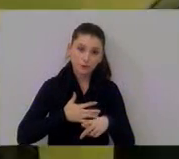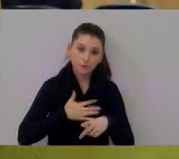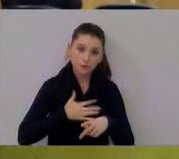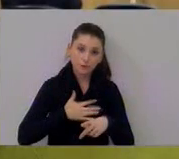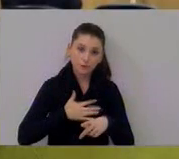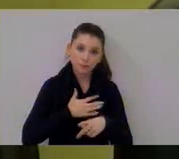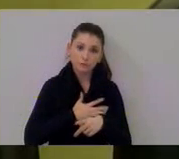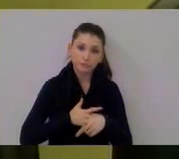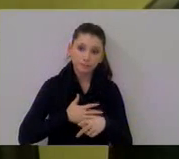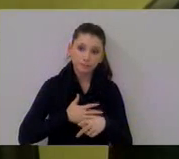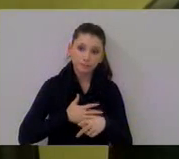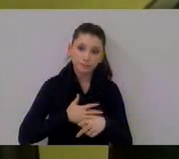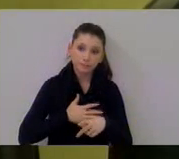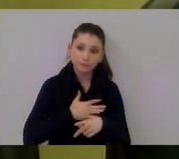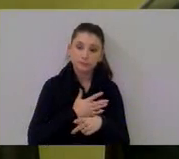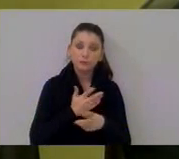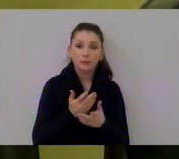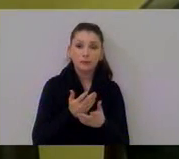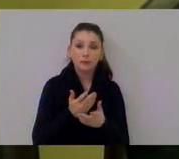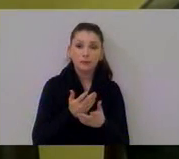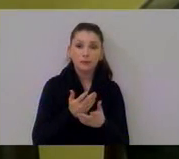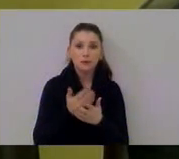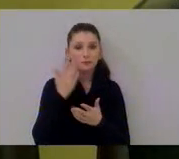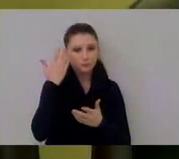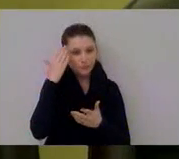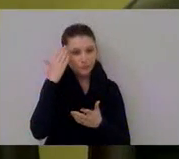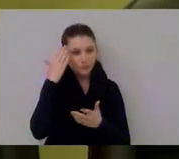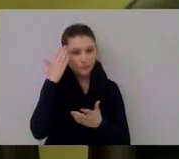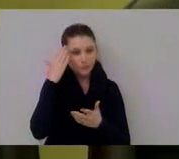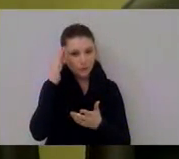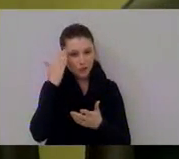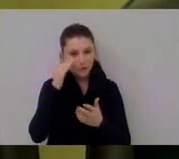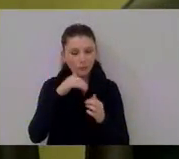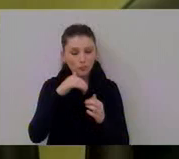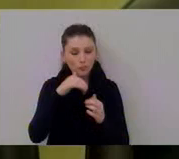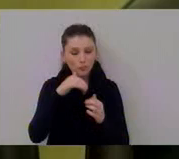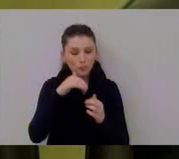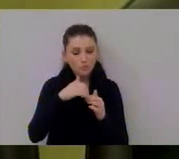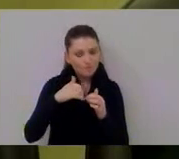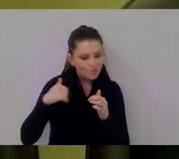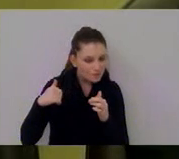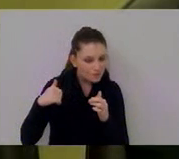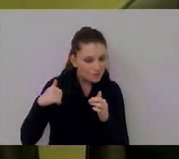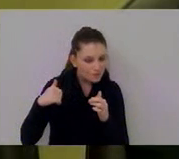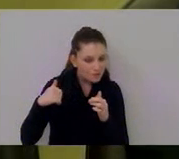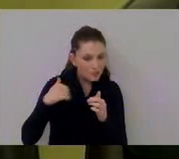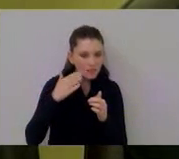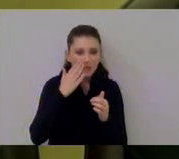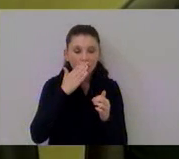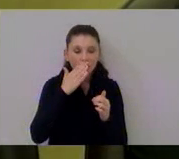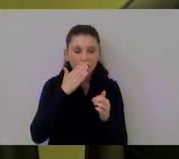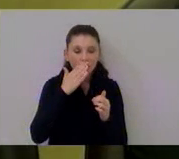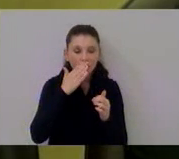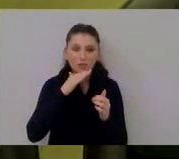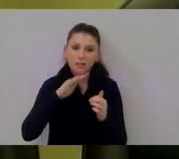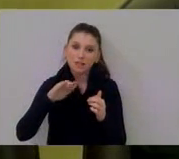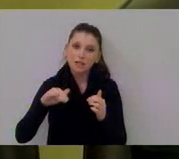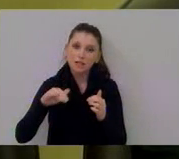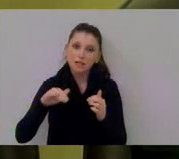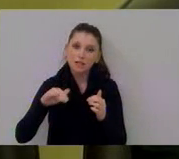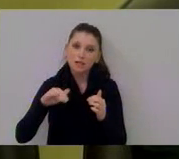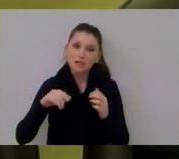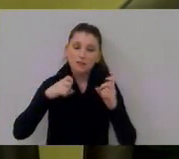uma criança aí do ócio, a gente está prevenindo